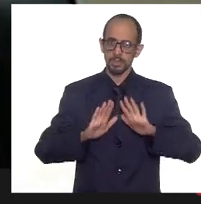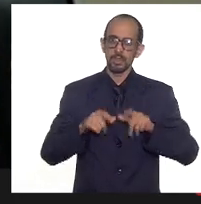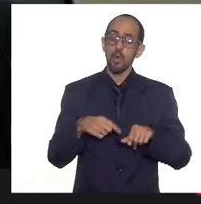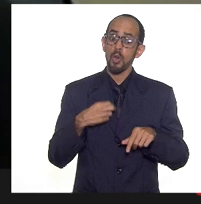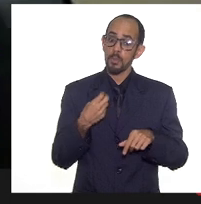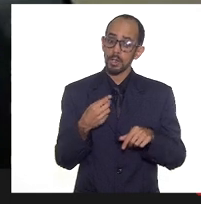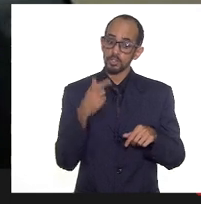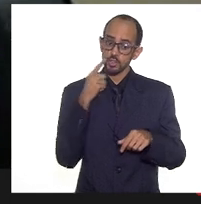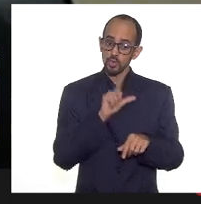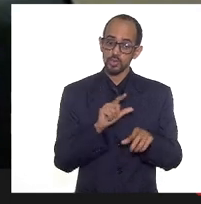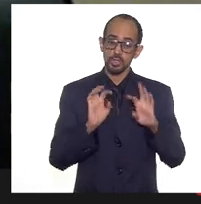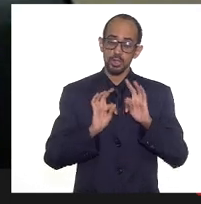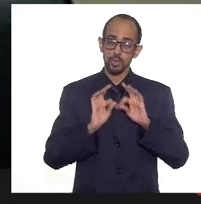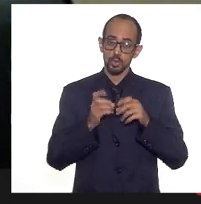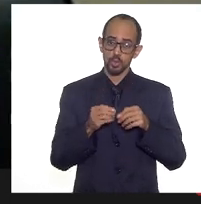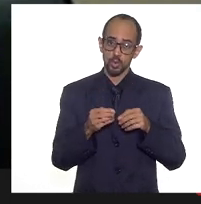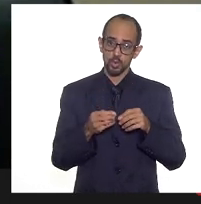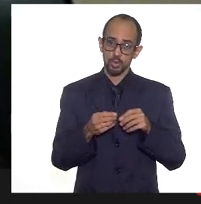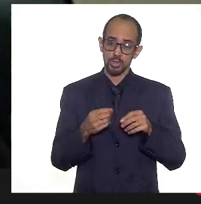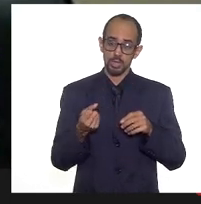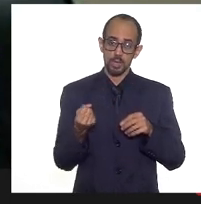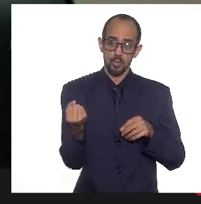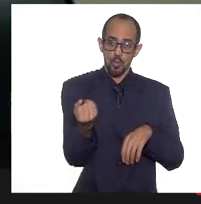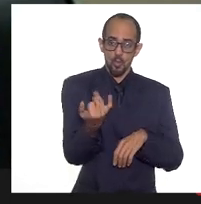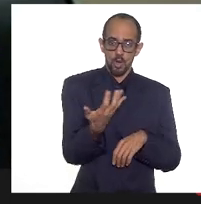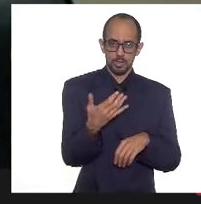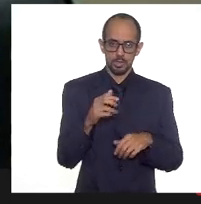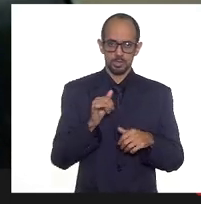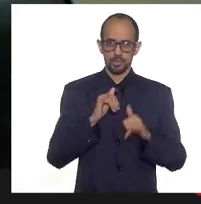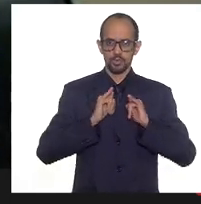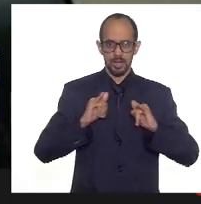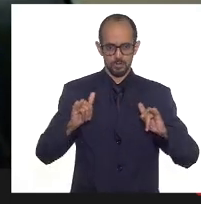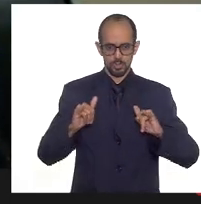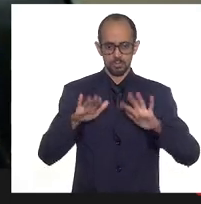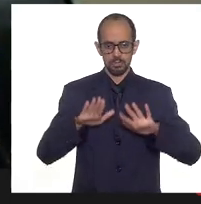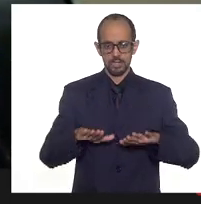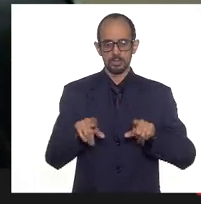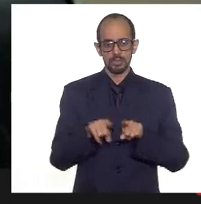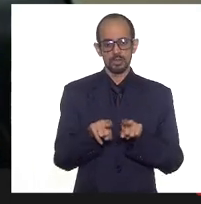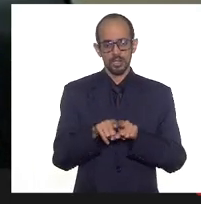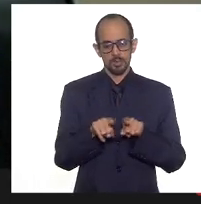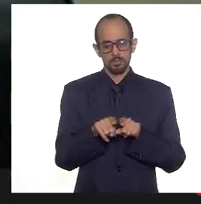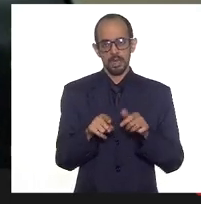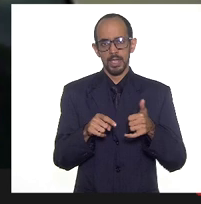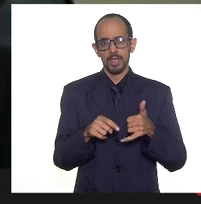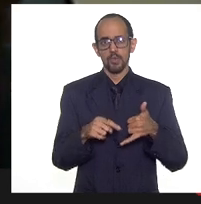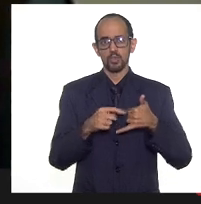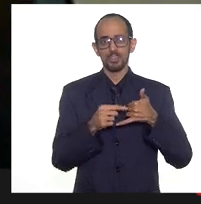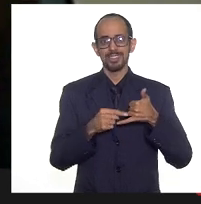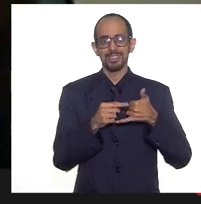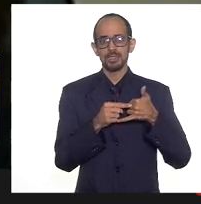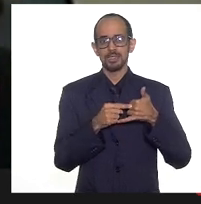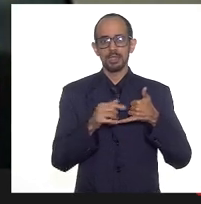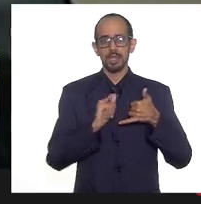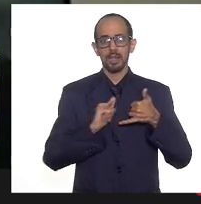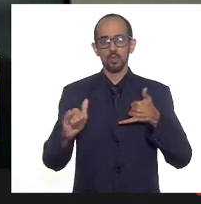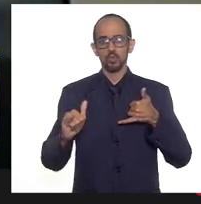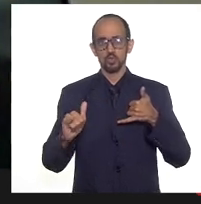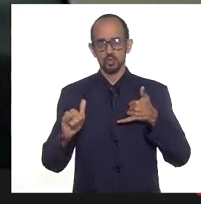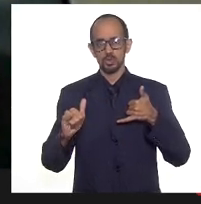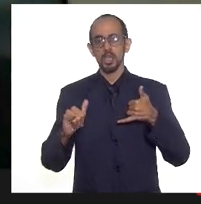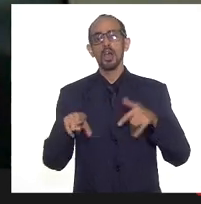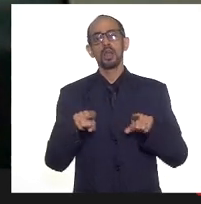de ocorrências. Mas nos parece, né, que ouvir o Disque Denúncia pode nos dar aí a